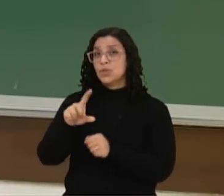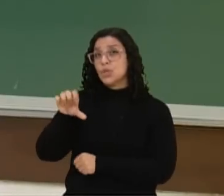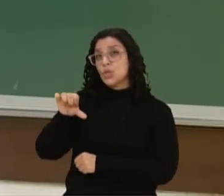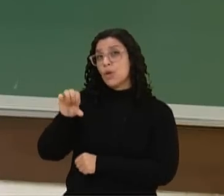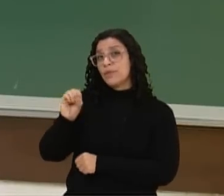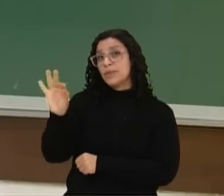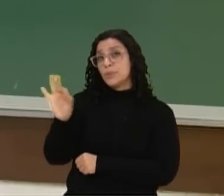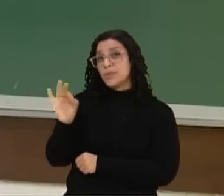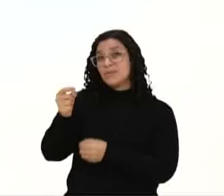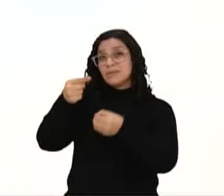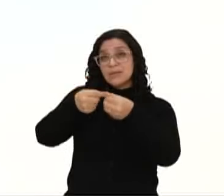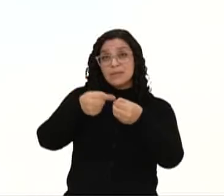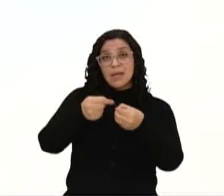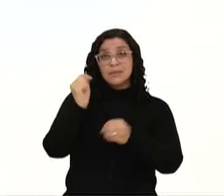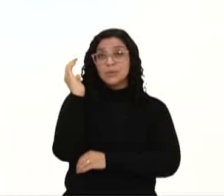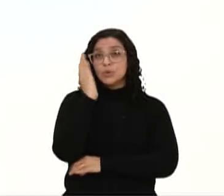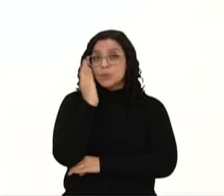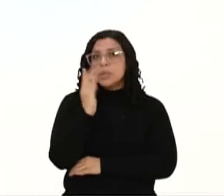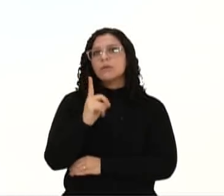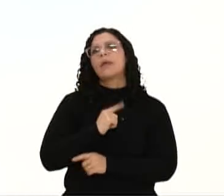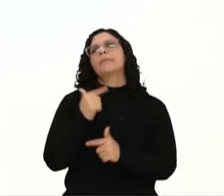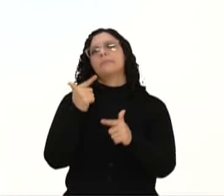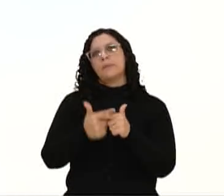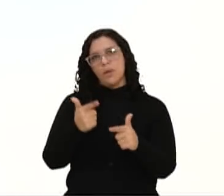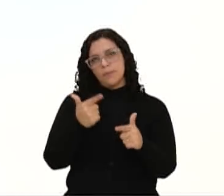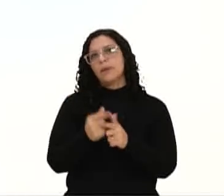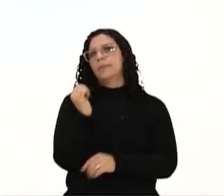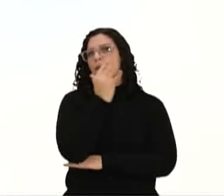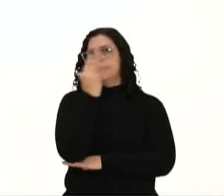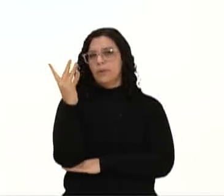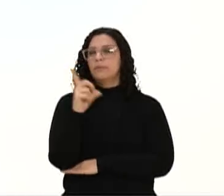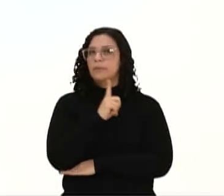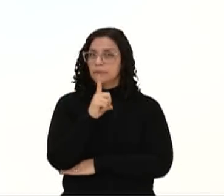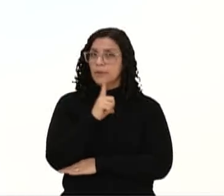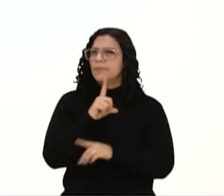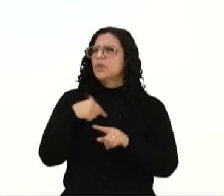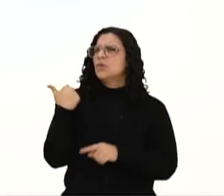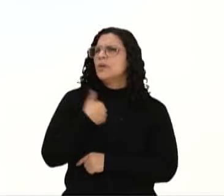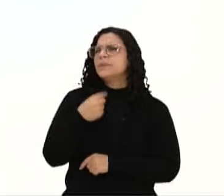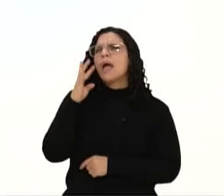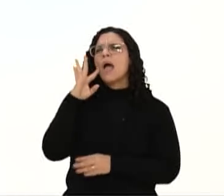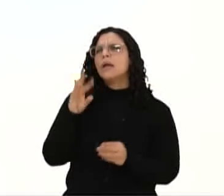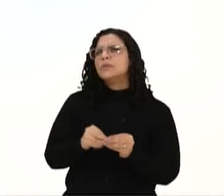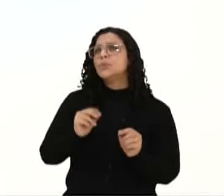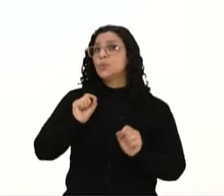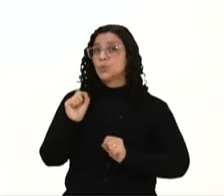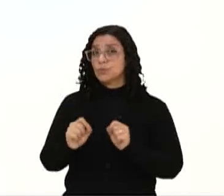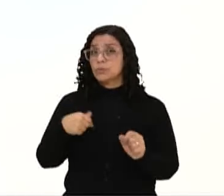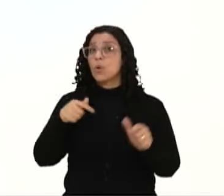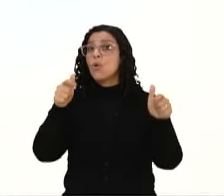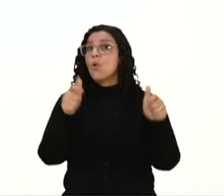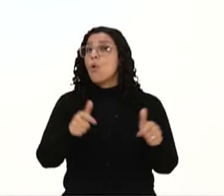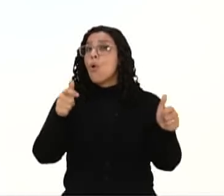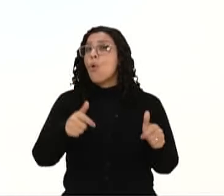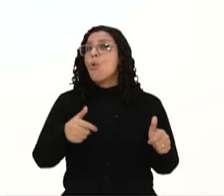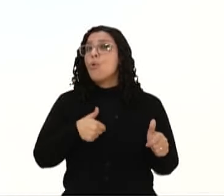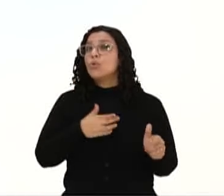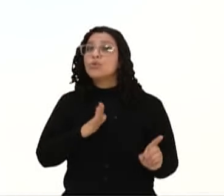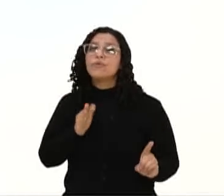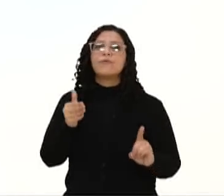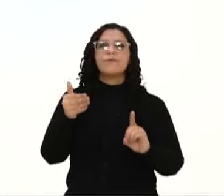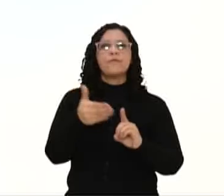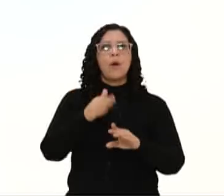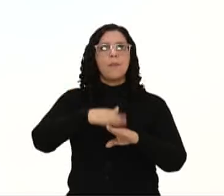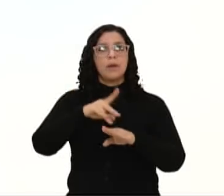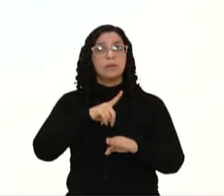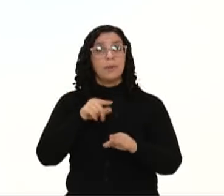dos municípios brasileiros apresentam problemas ambientais. O que nós temos que entender aqui? Onde está a maior